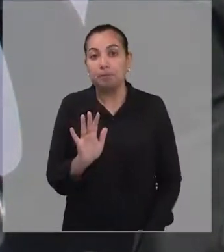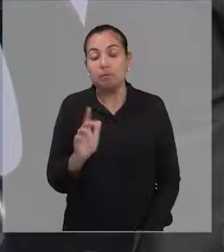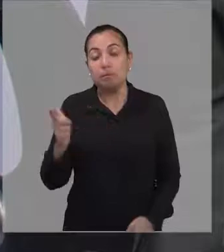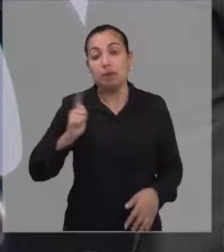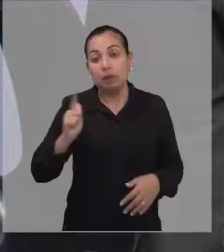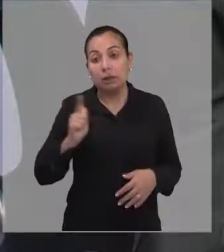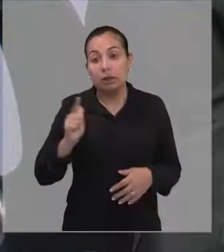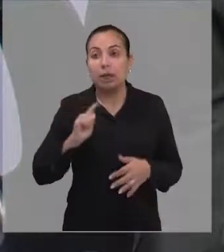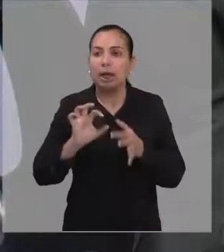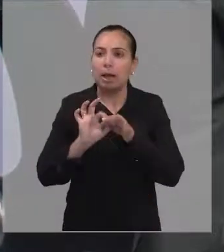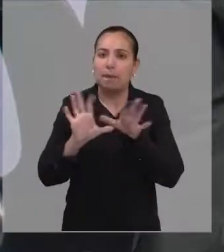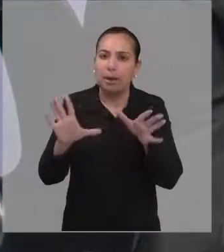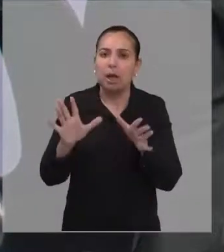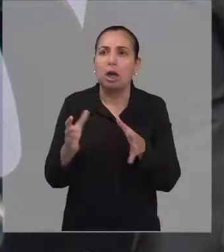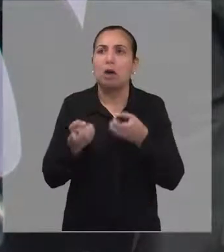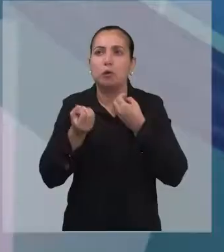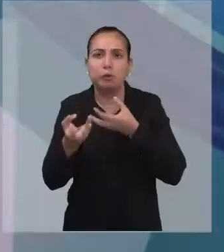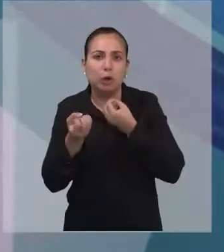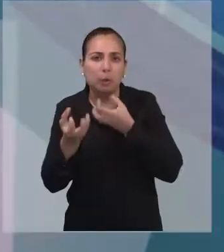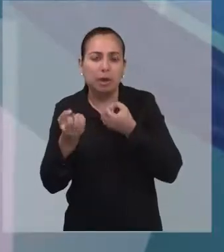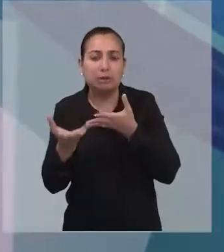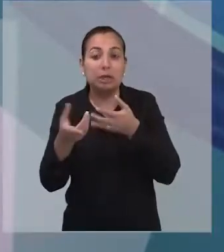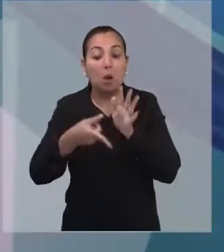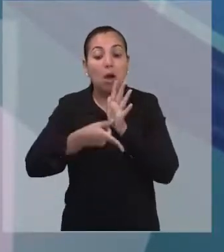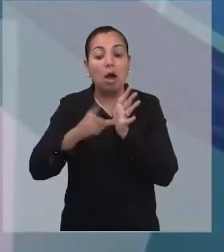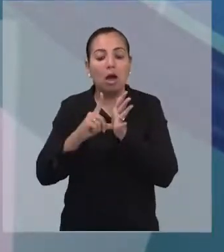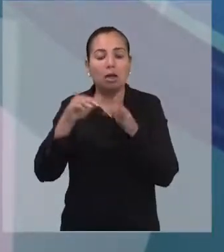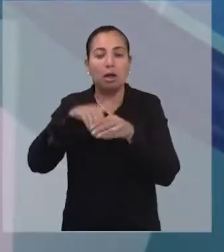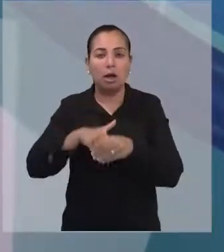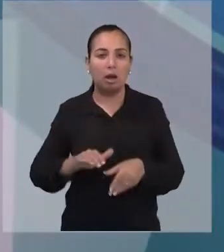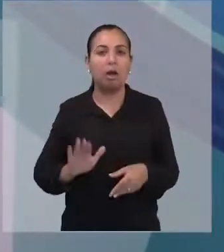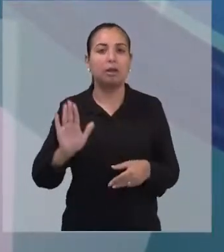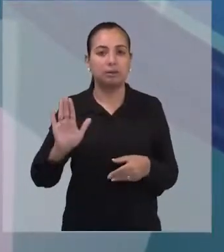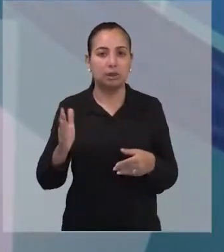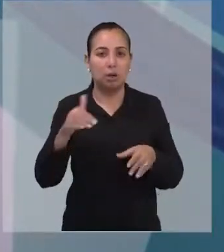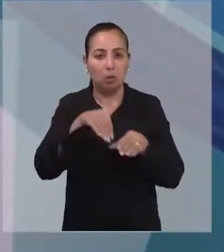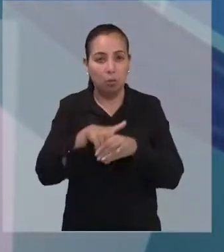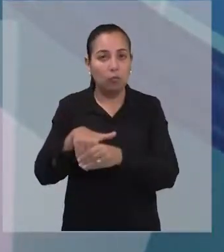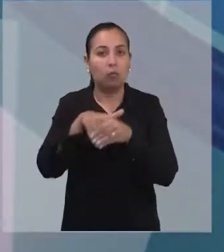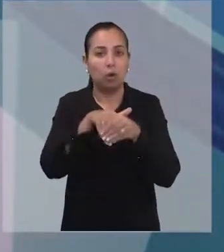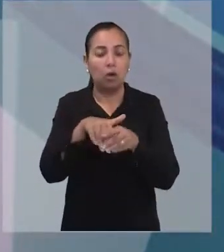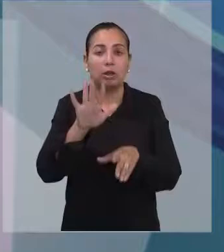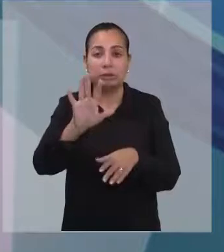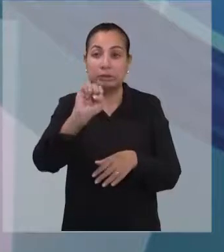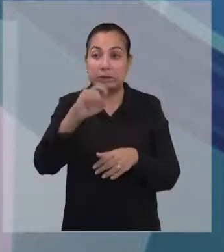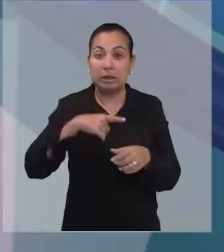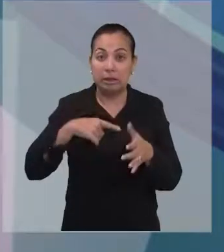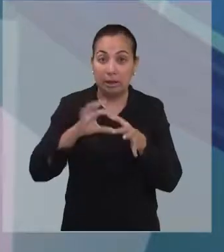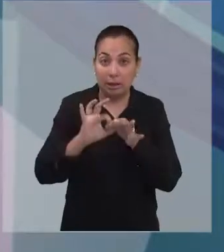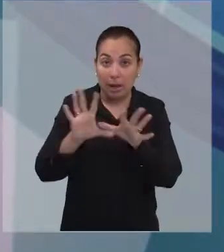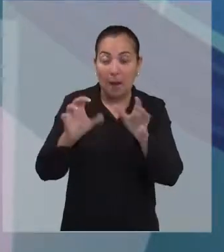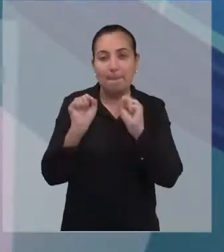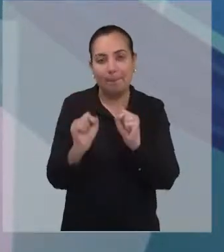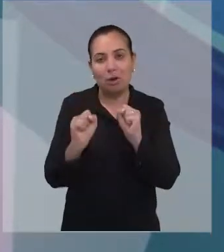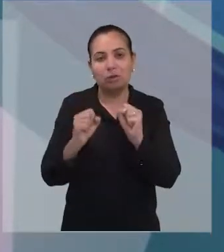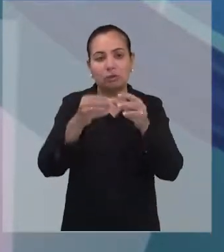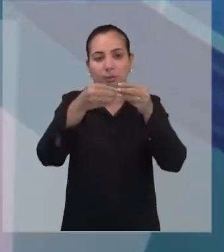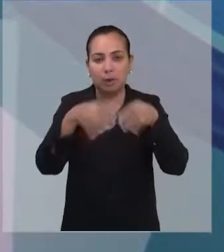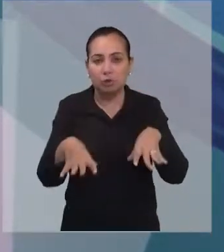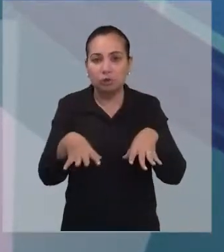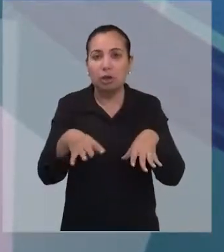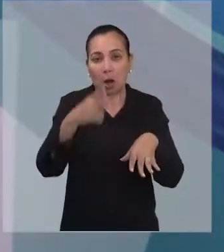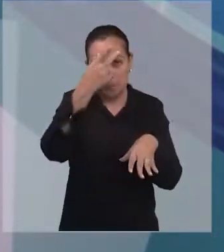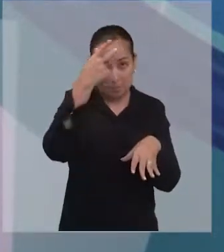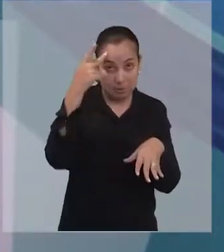de informação pouco antes de uma eleição, se liberasse, estaria prejudicando um lado da eleição. Se